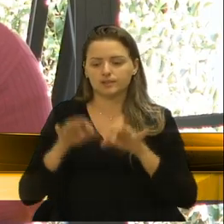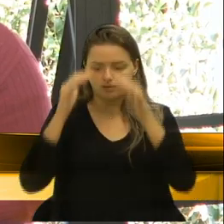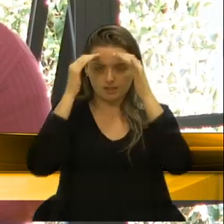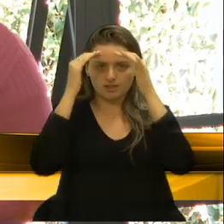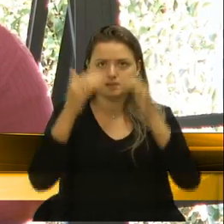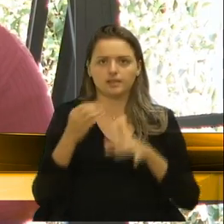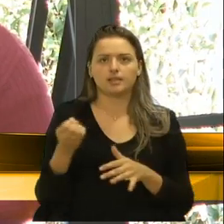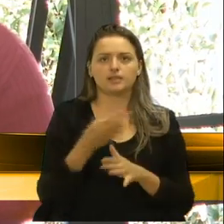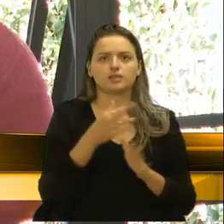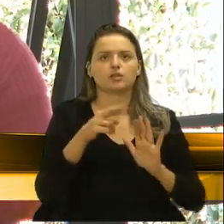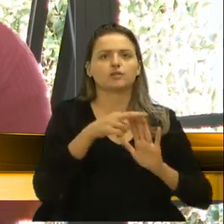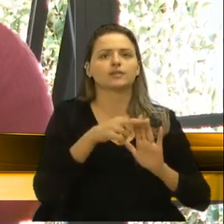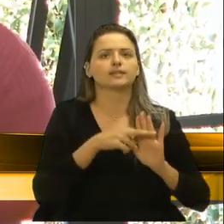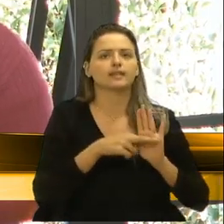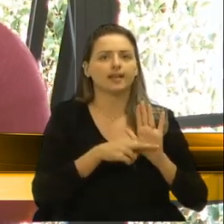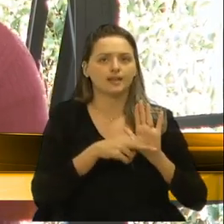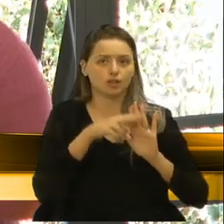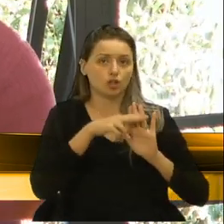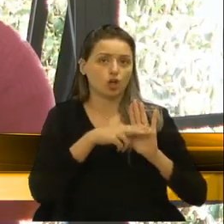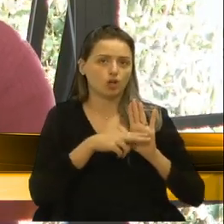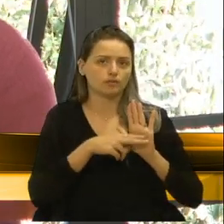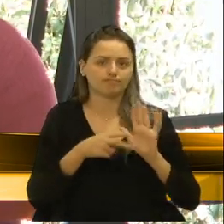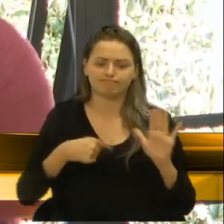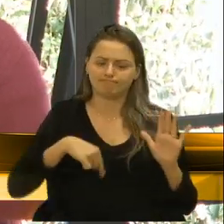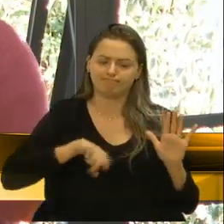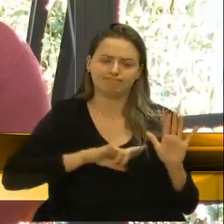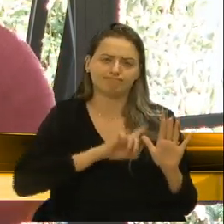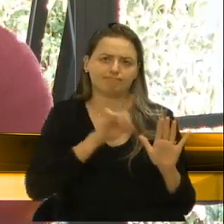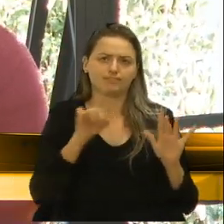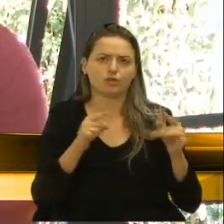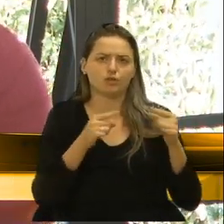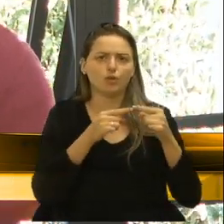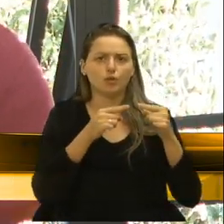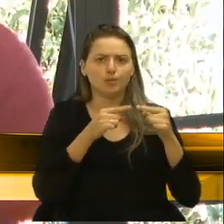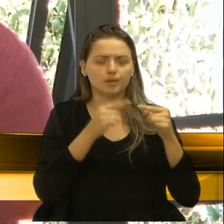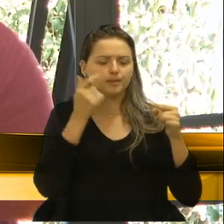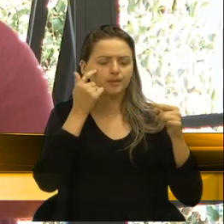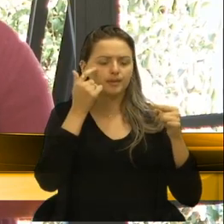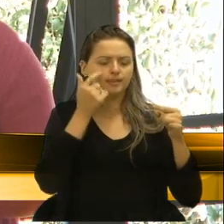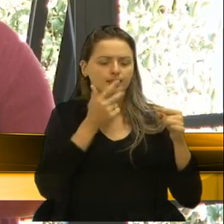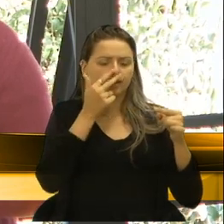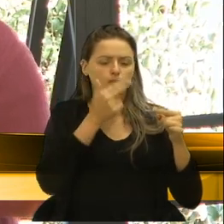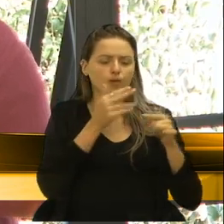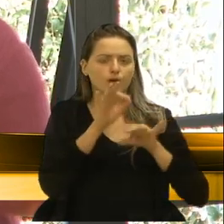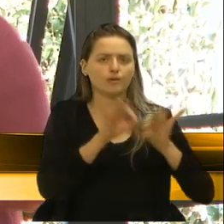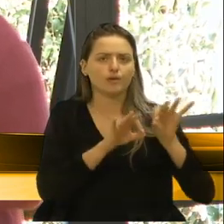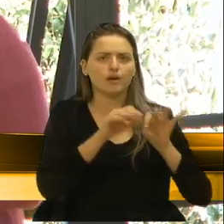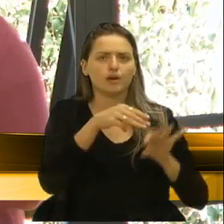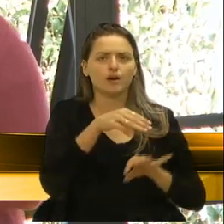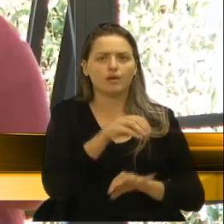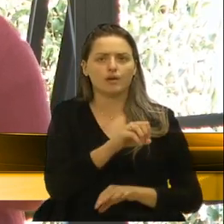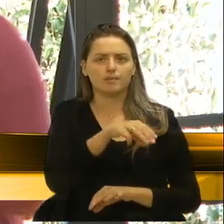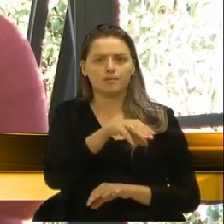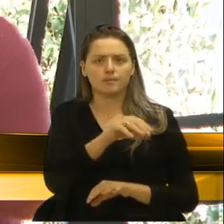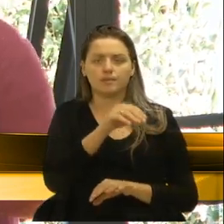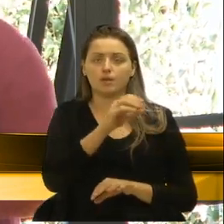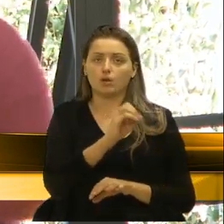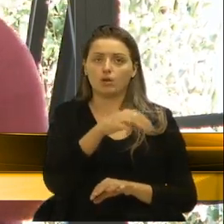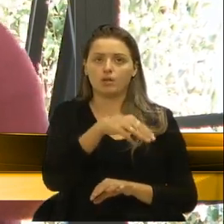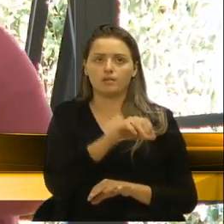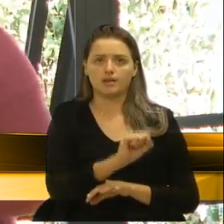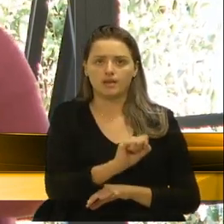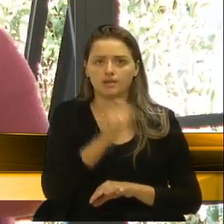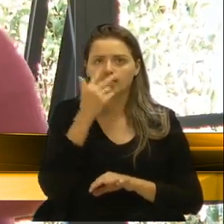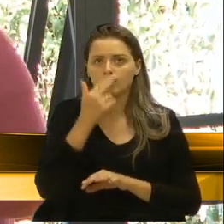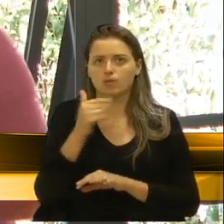normas. Então, a gente está muito distante de pensar medidas de flexibilização tão radicais como aqui já